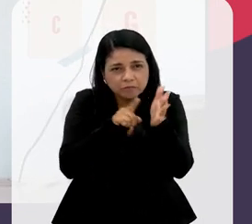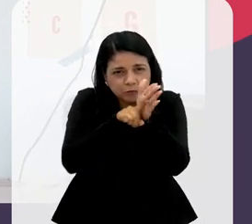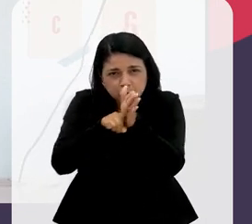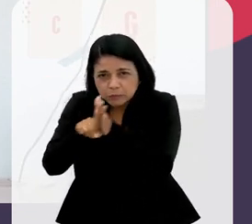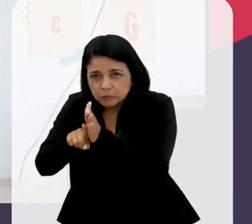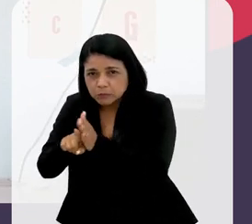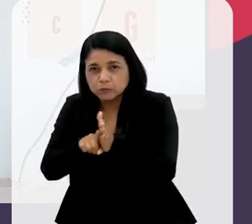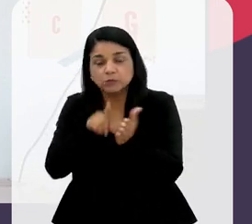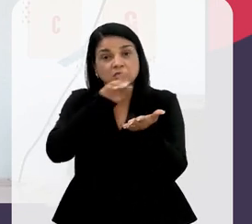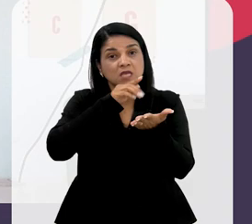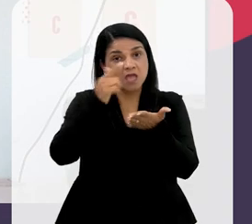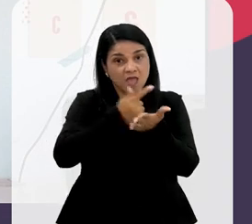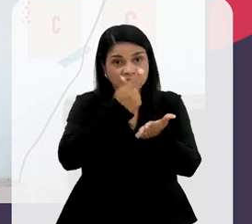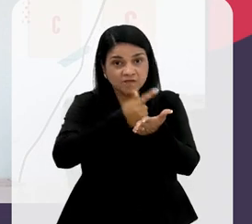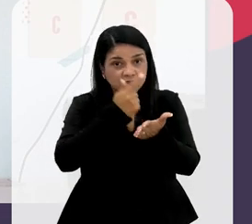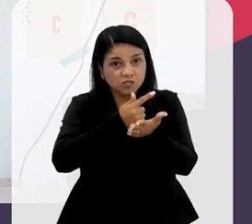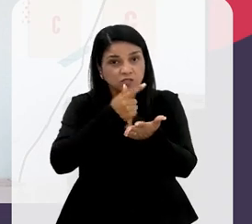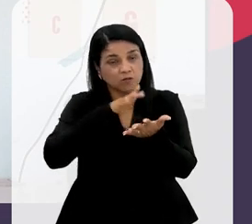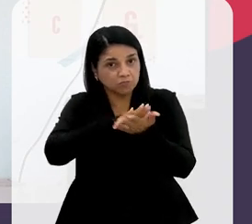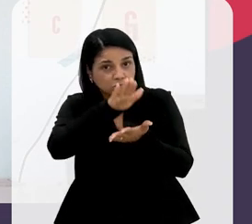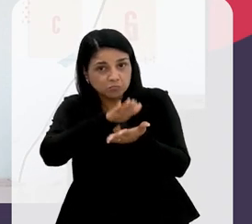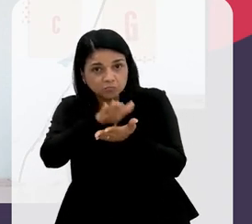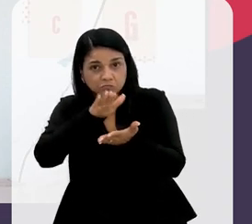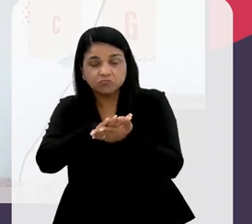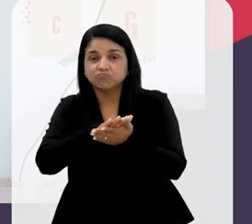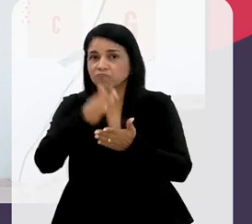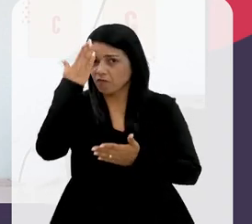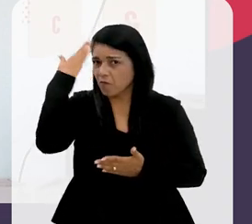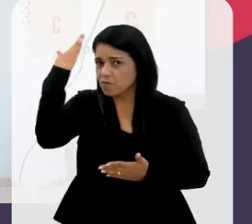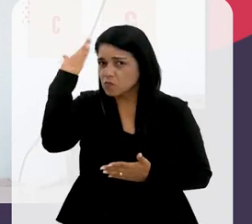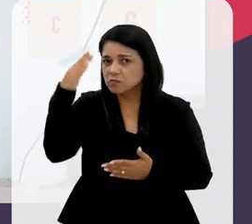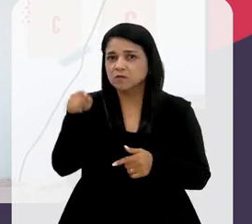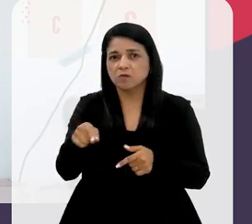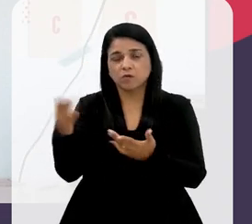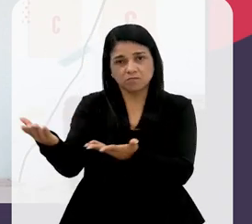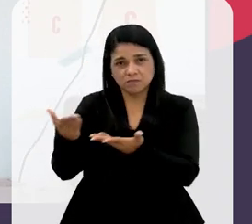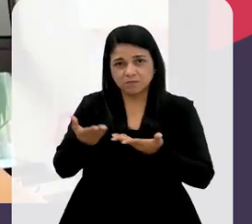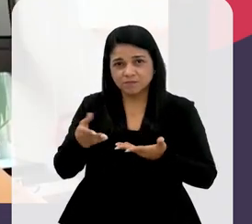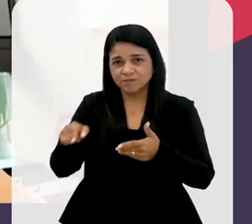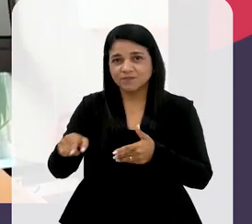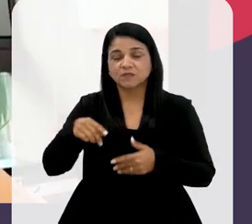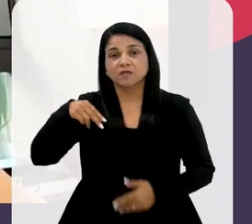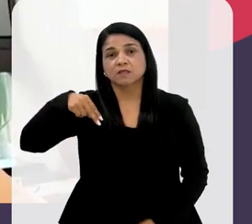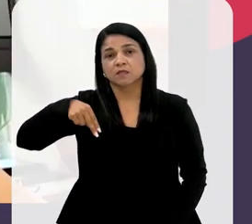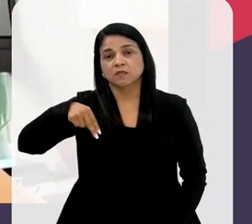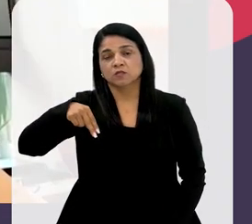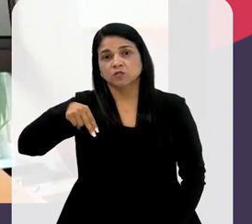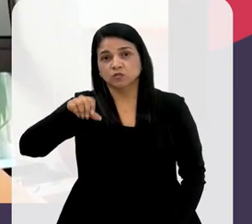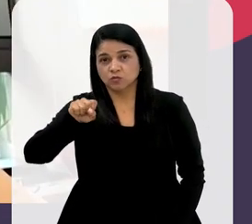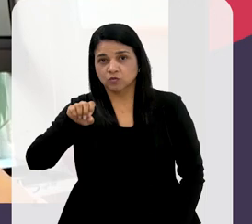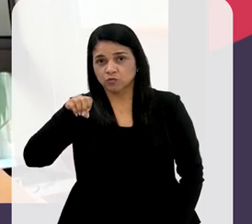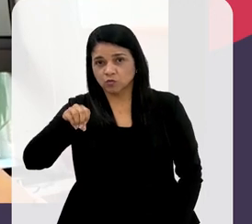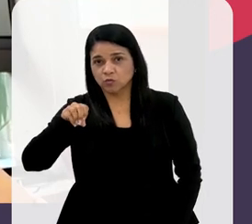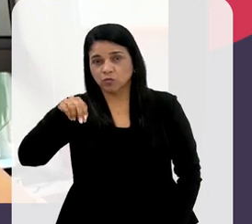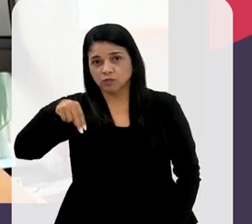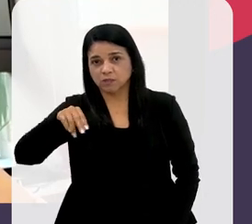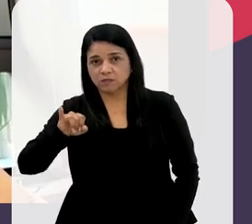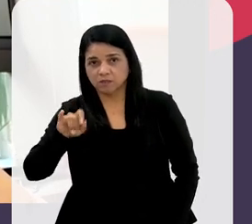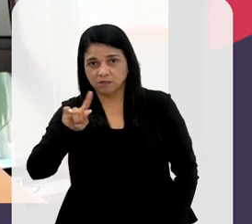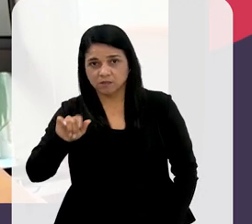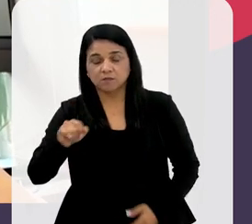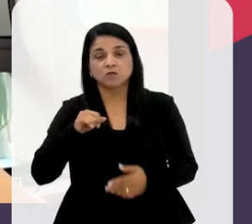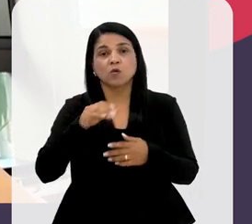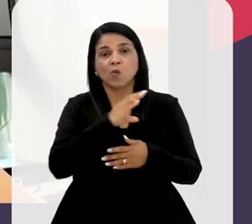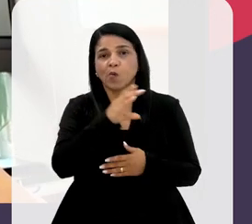foi publicado numa revista científica de prestígio. Aqui no Ciência e Existência, eu recebo a neurologista Sonisa Leon, coordenadora